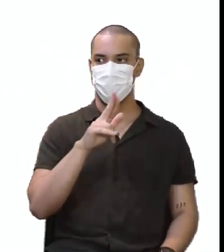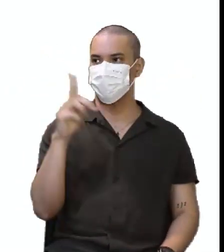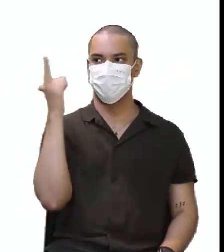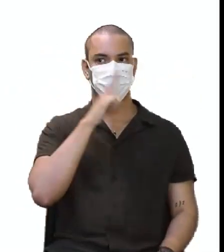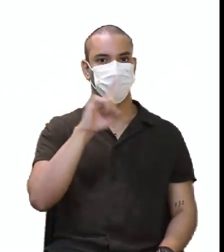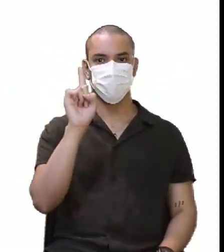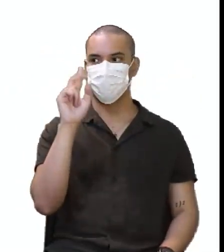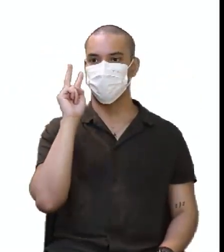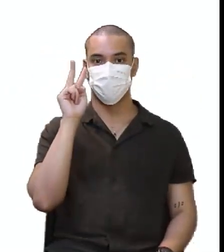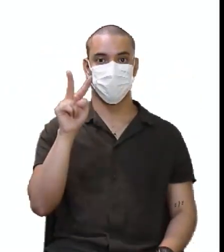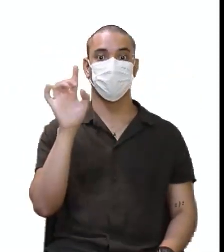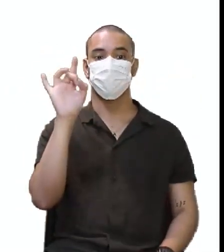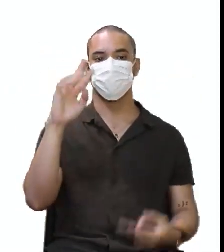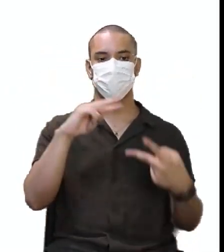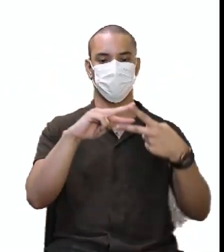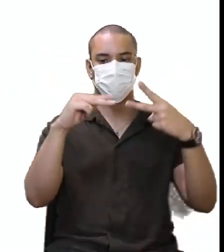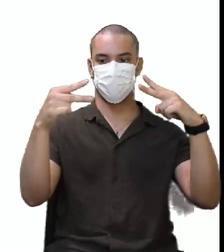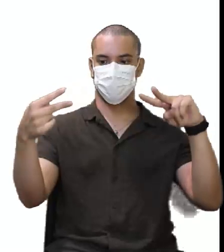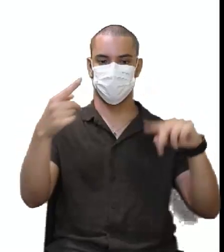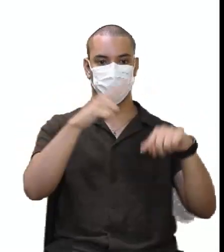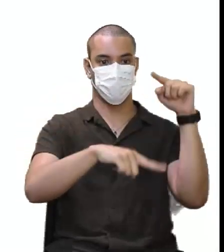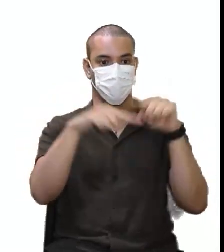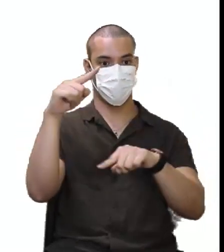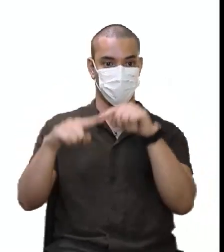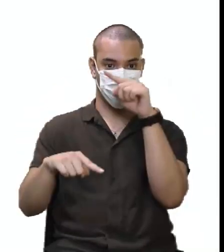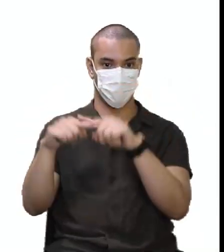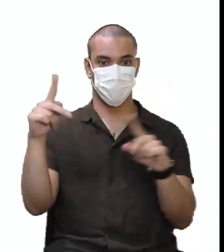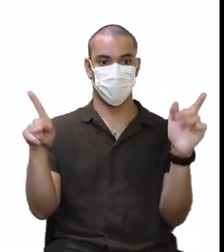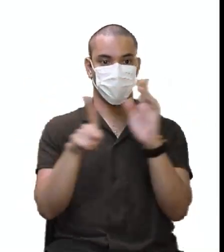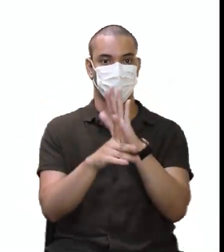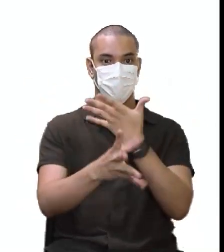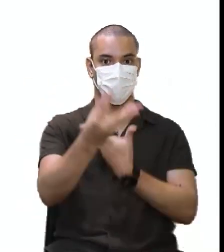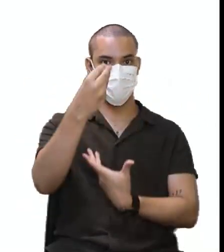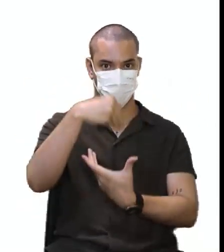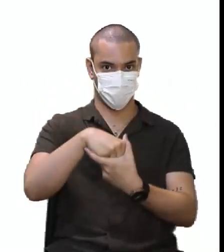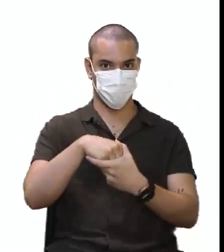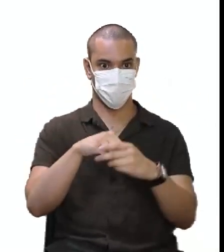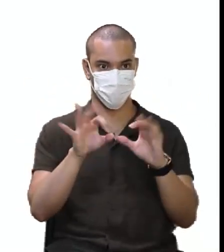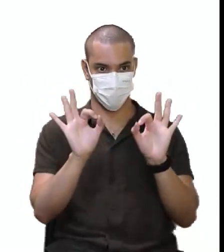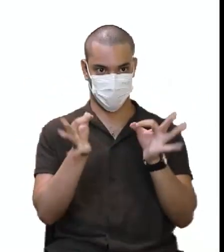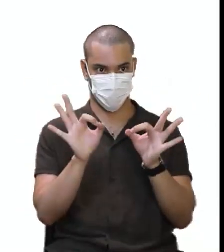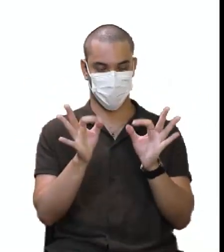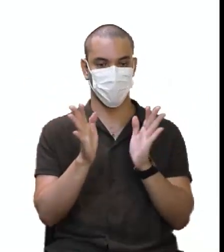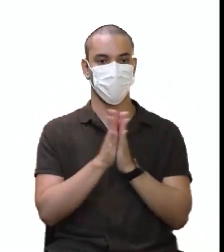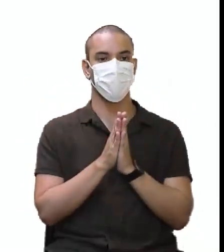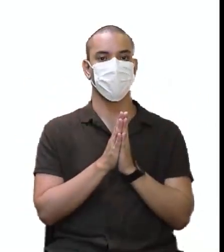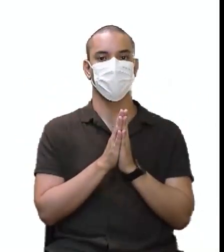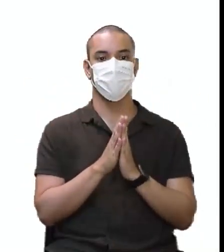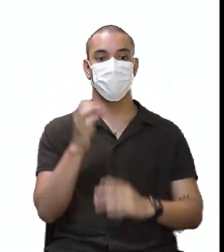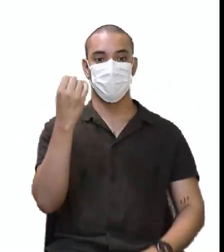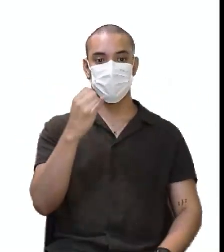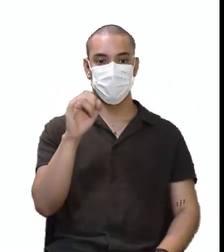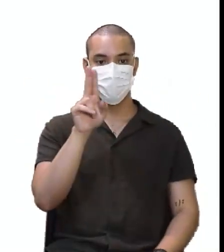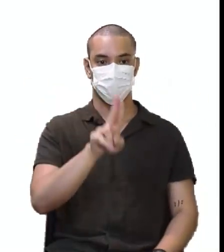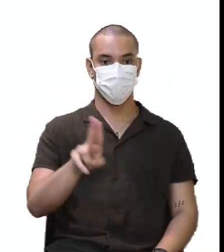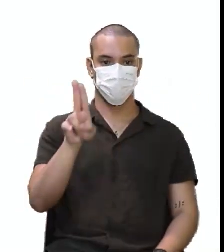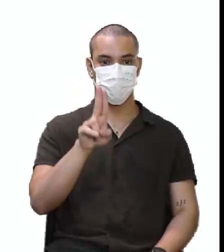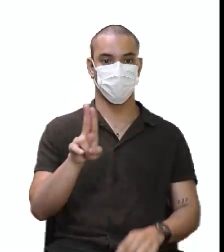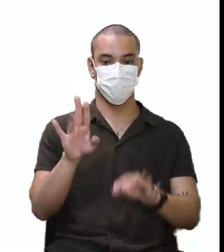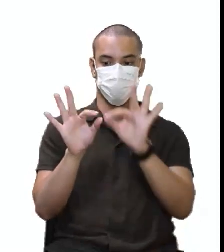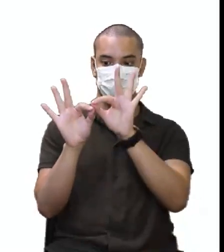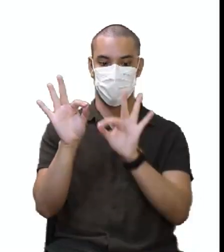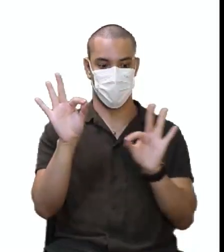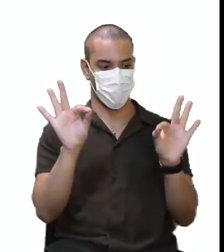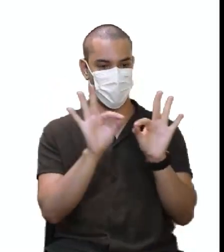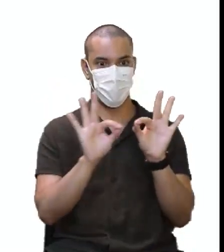consegue visualizar isso, a gente vê o DNA, que é o material genético descondensado, tá? Quando a gente puxa essa perninha aqui, ó, a